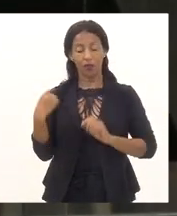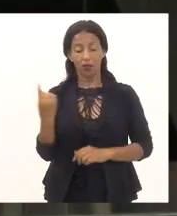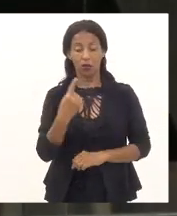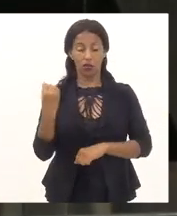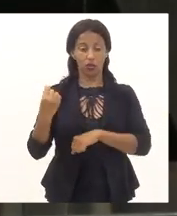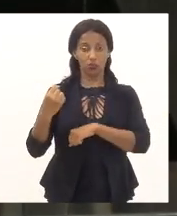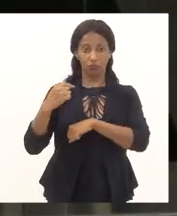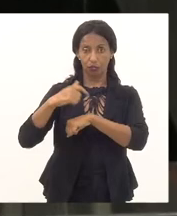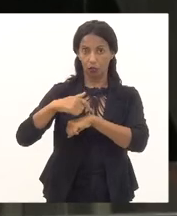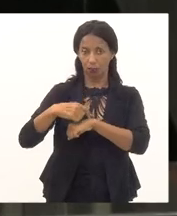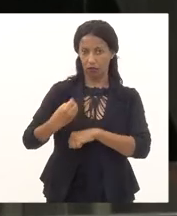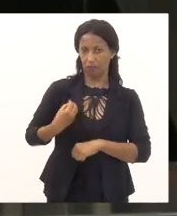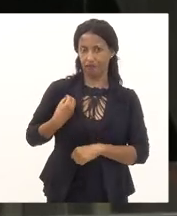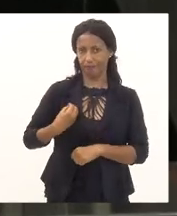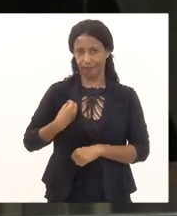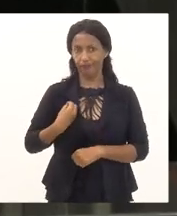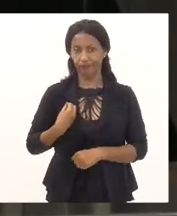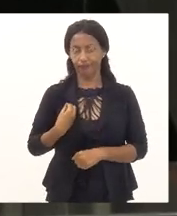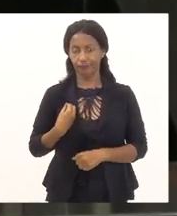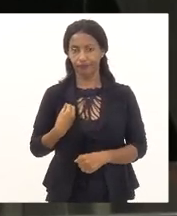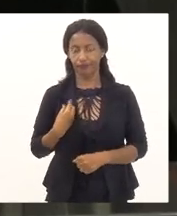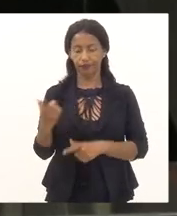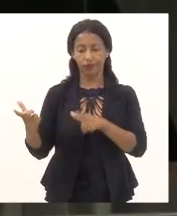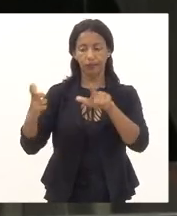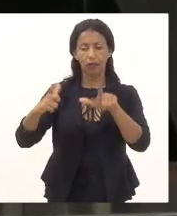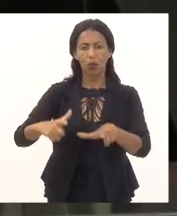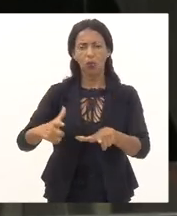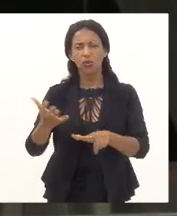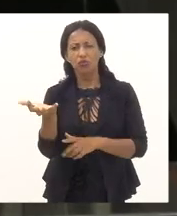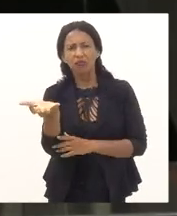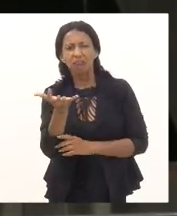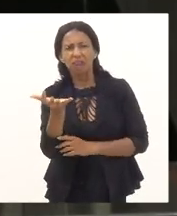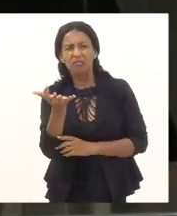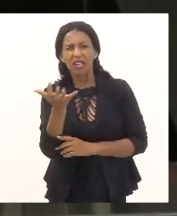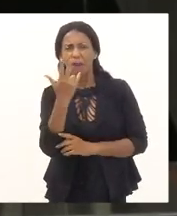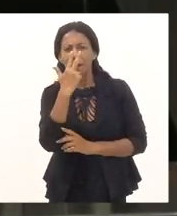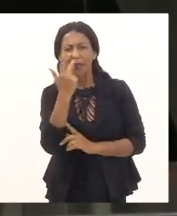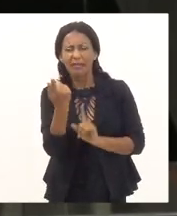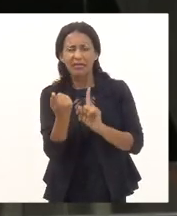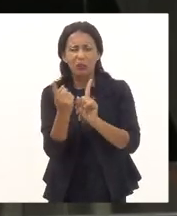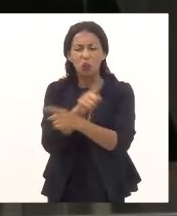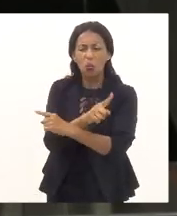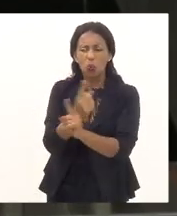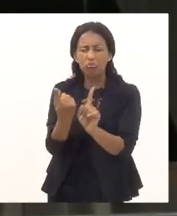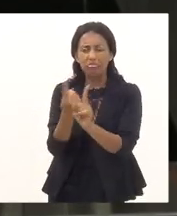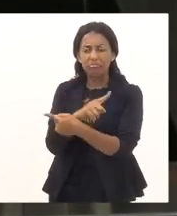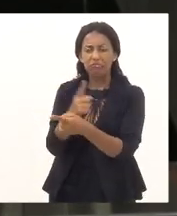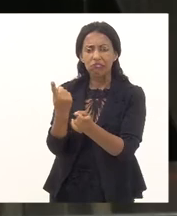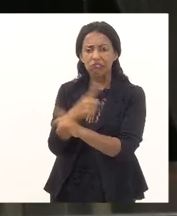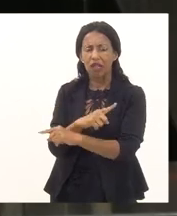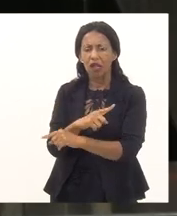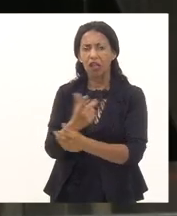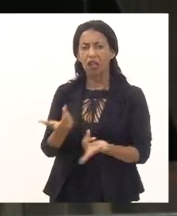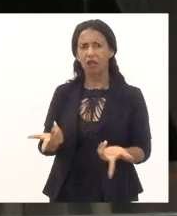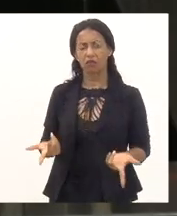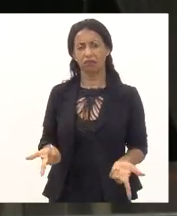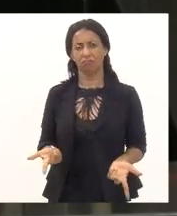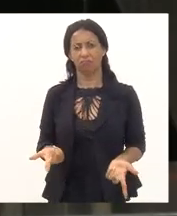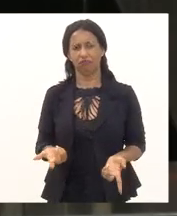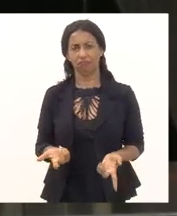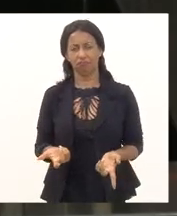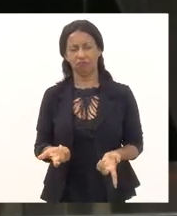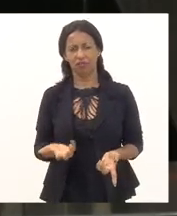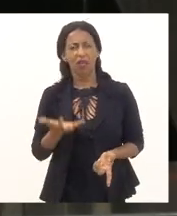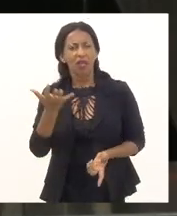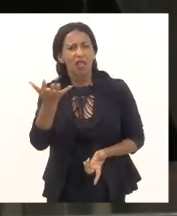momento, senhora presidente, onde estão tentando inverter os nossos valores.